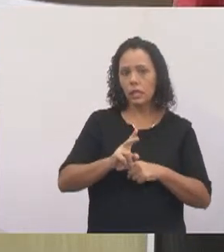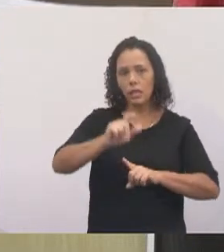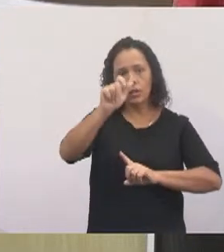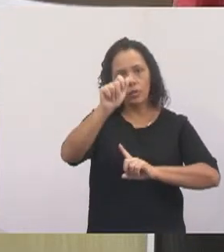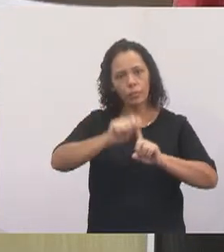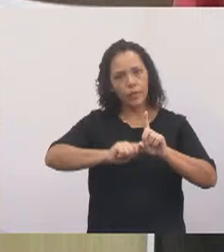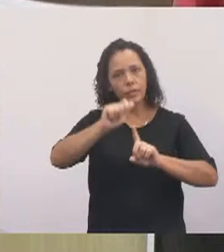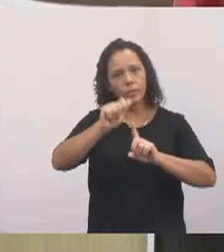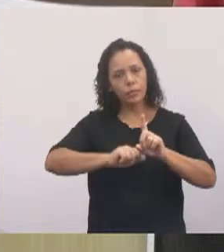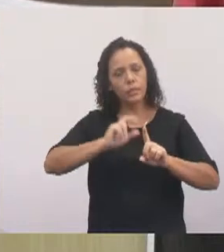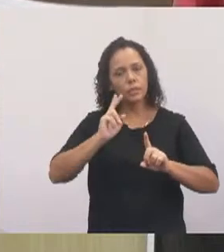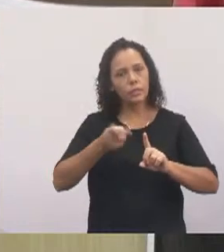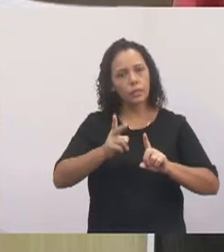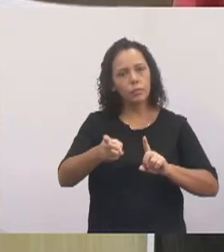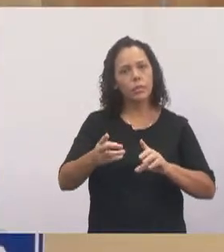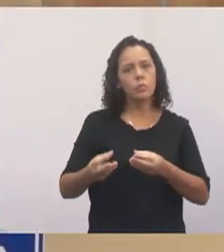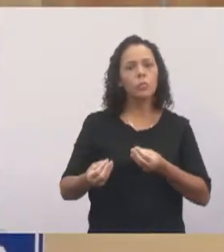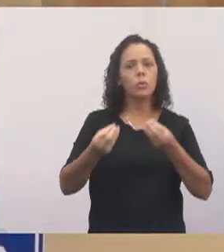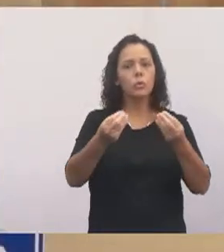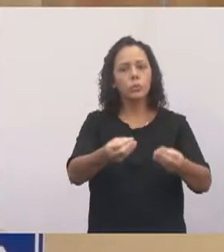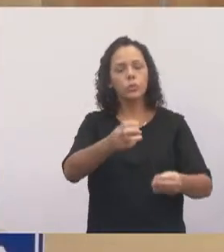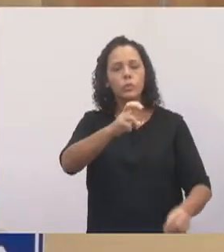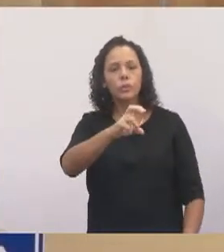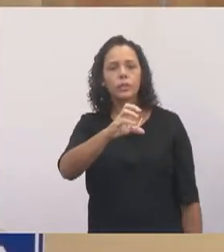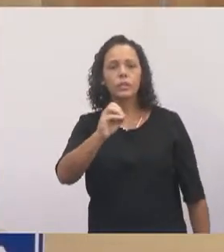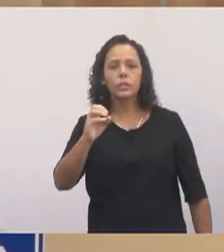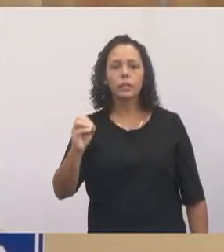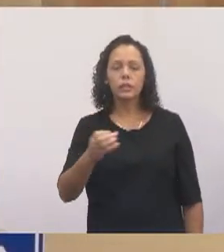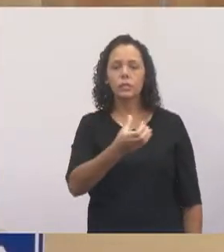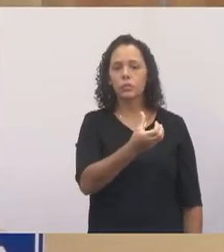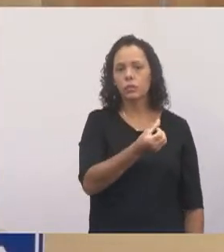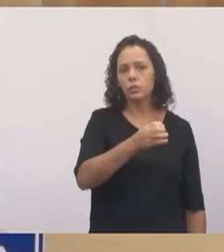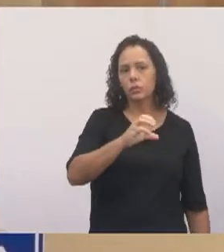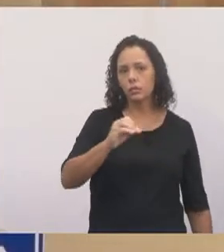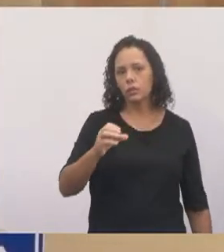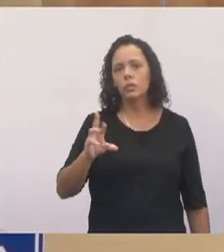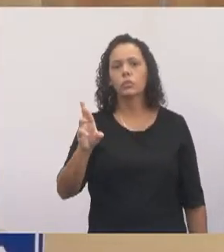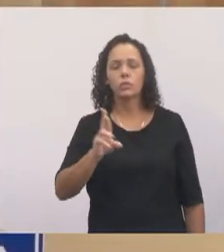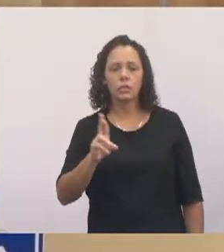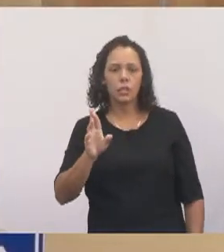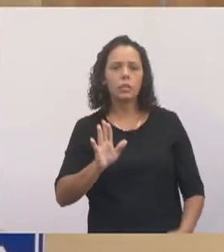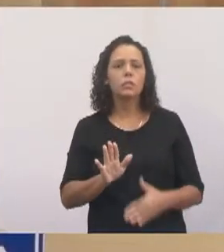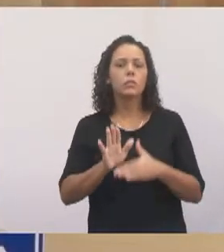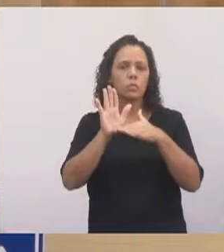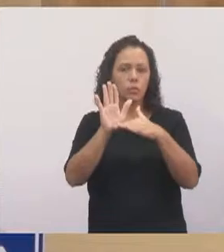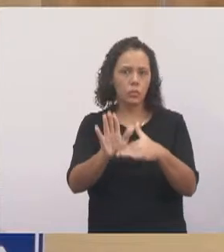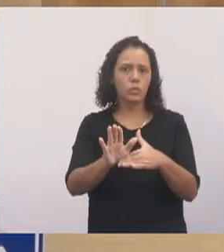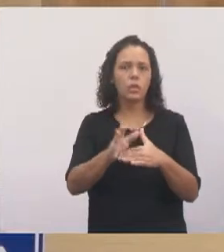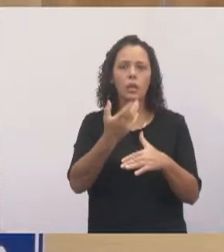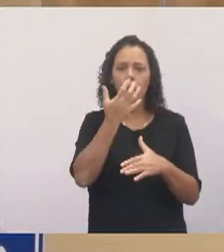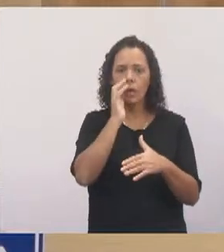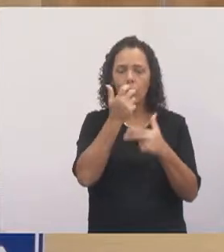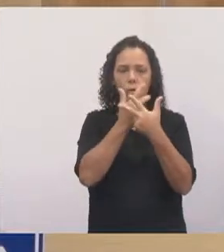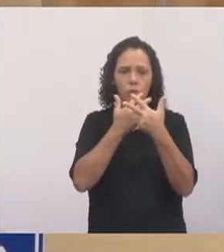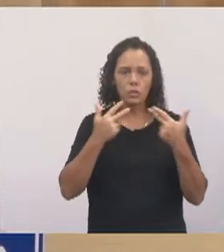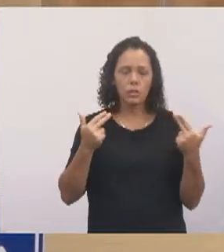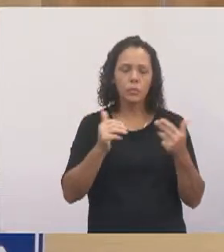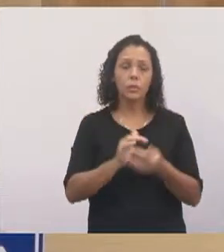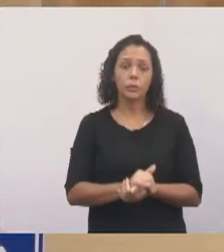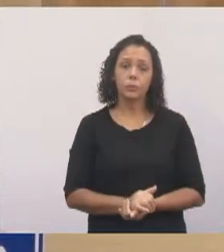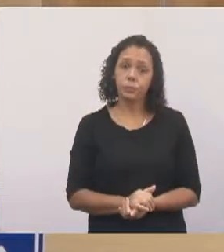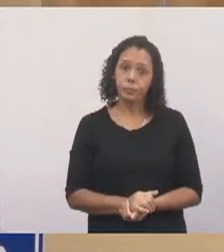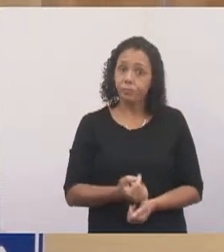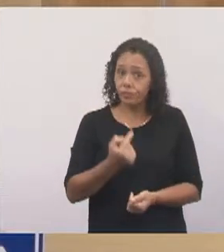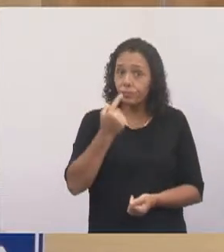R$500, R$600. Isso é preocupação com os animais. Estou falando isso para você que está em casa. A vereadora está